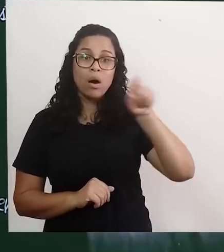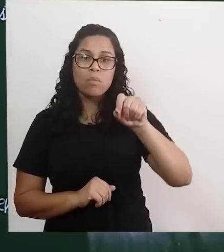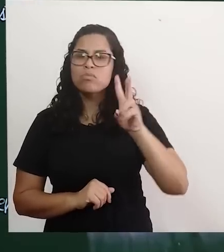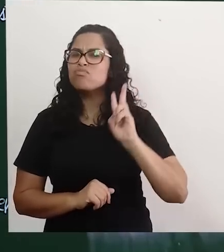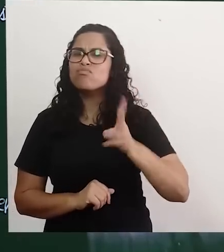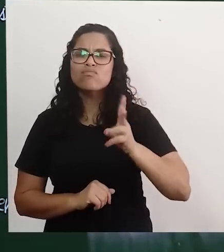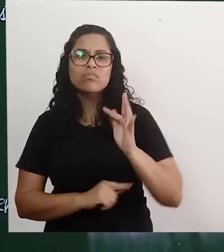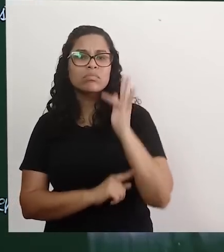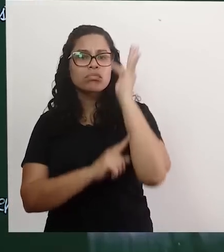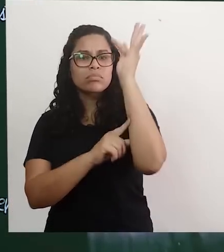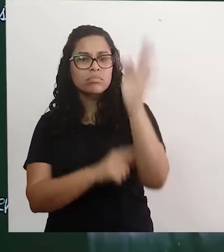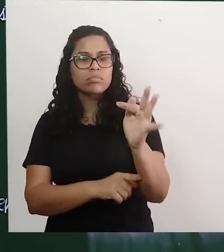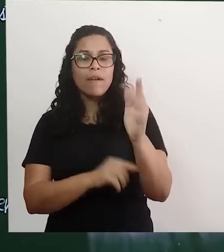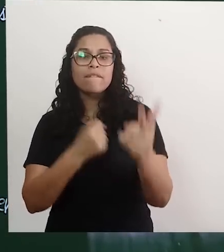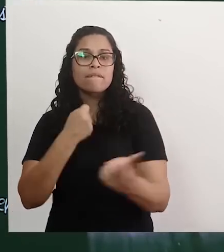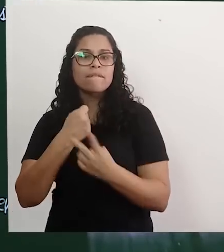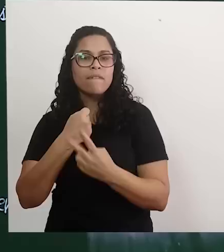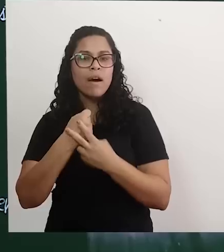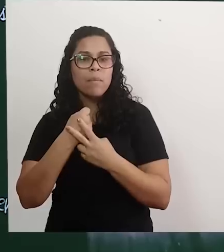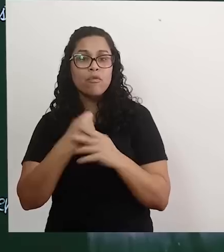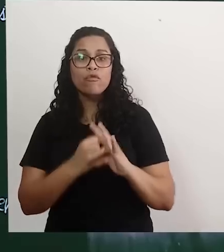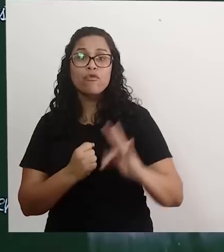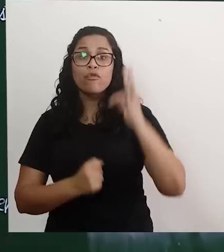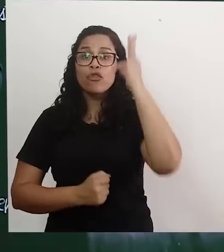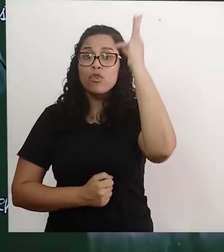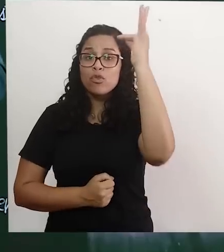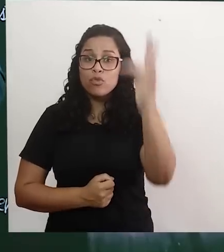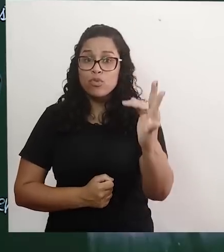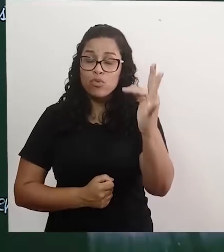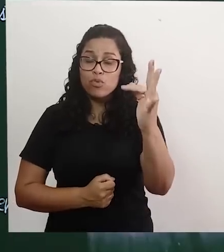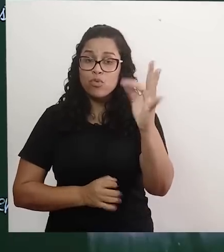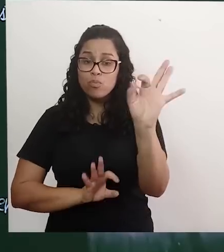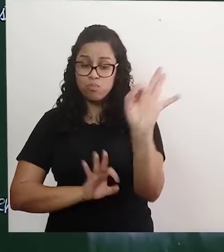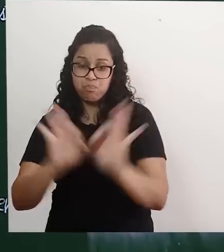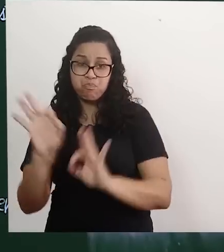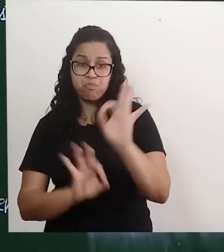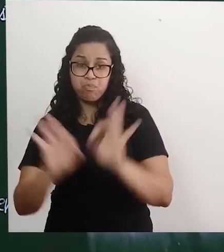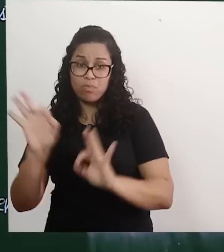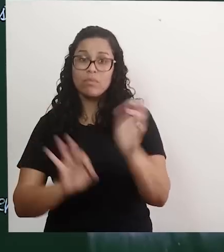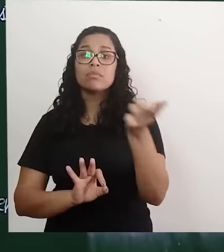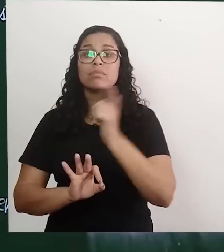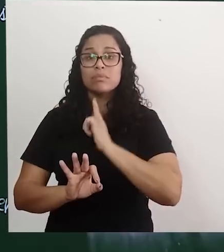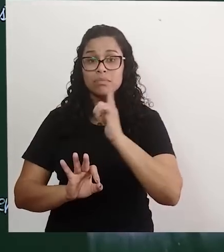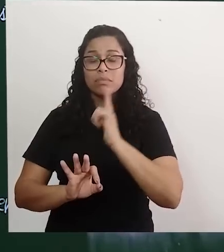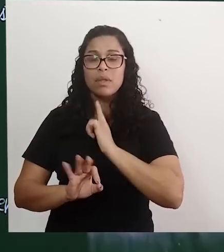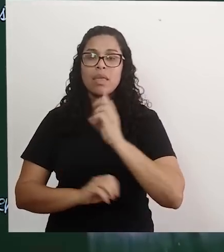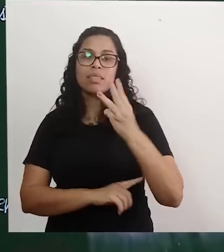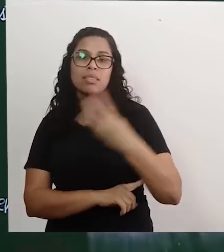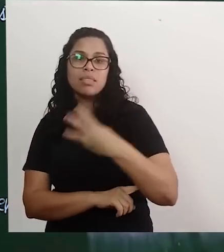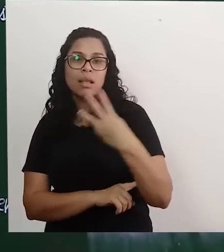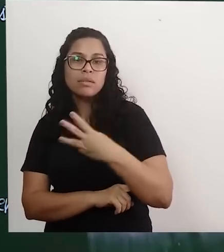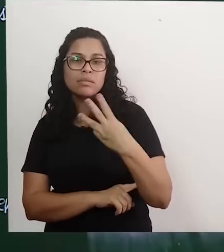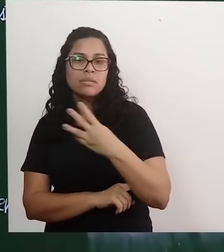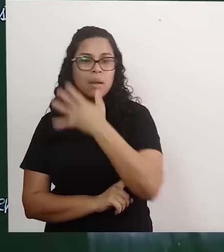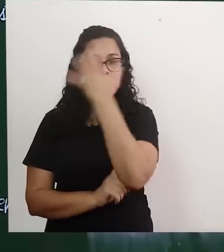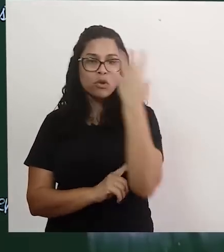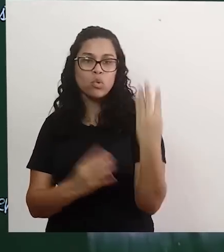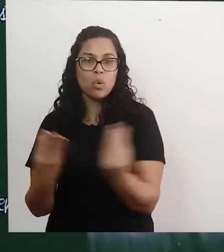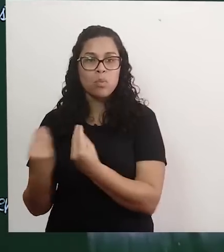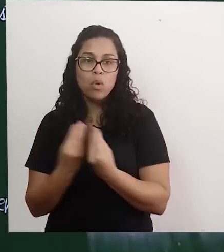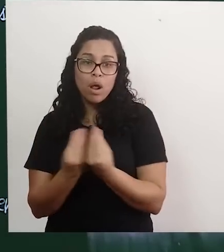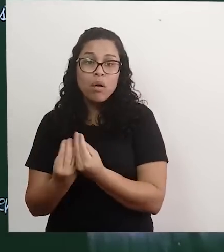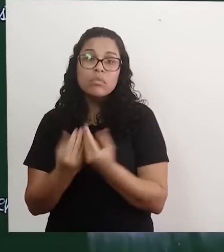sempre no futuro, ok? Então, verbos que estão no futuro, conjugados nesse tempo, conjugados na terceira pessoa do plural, vão